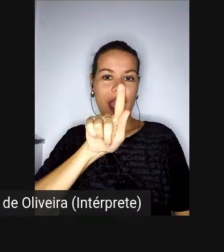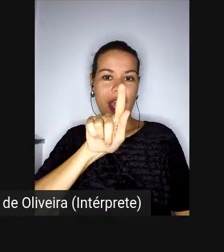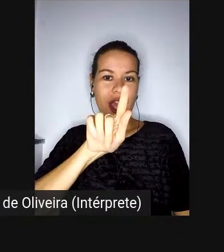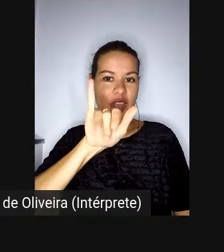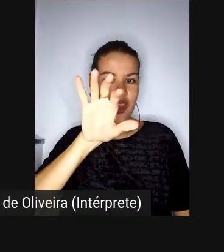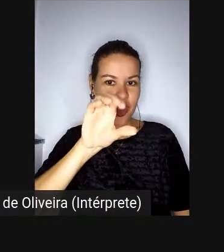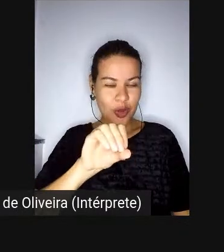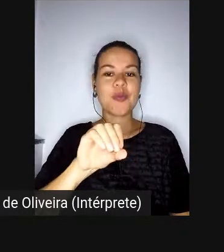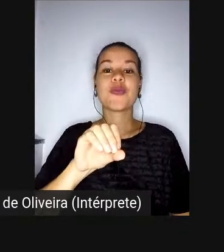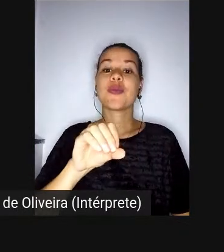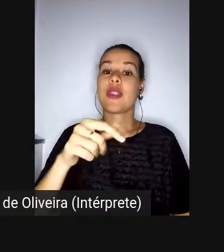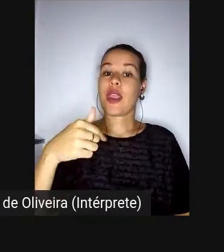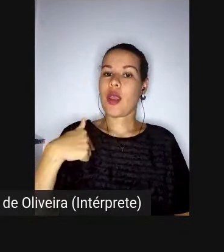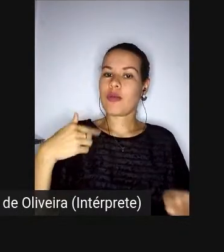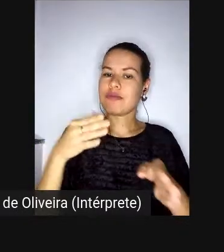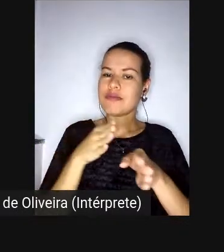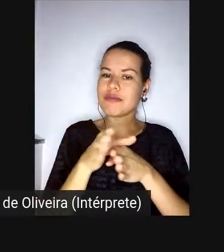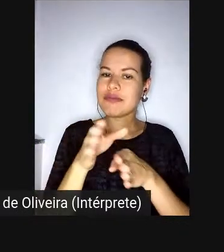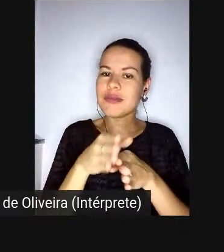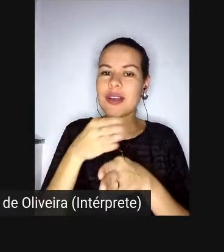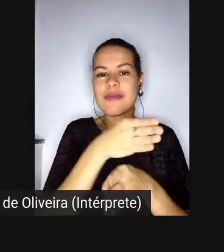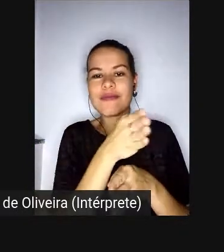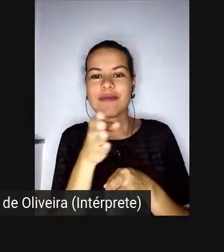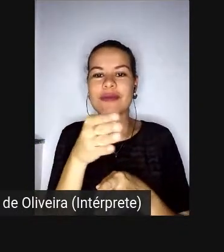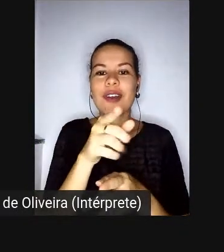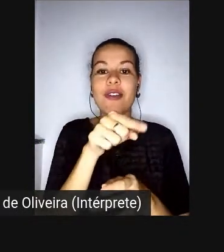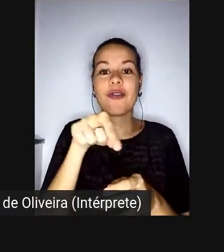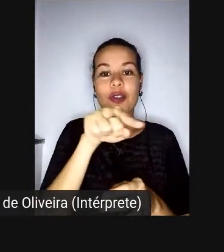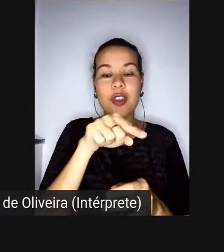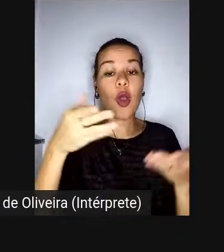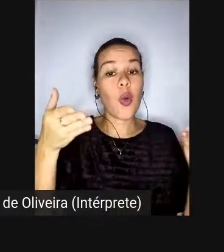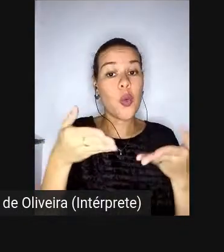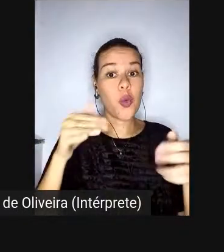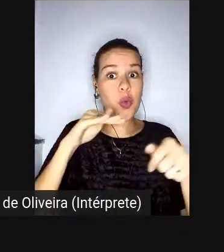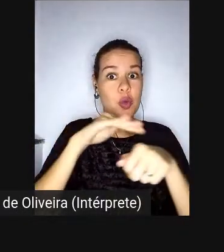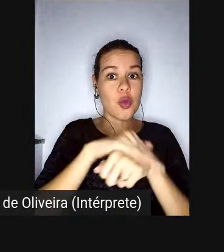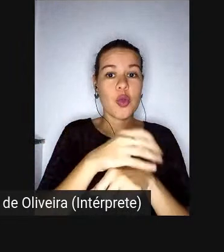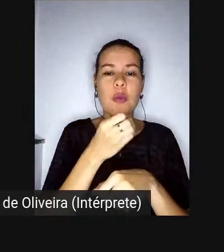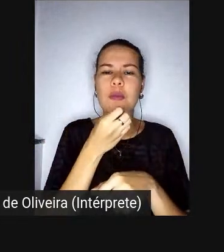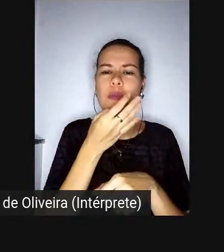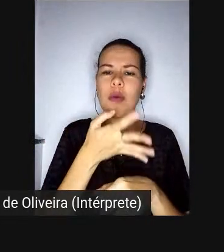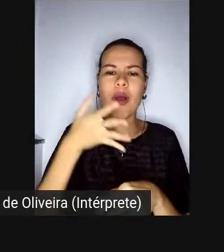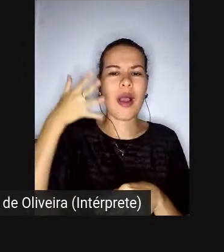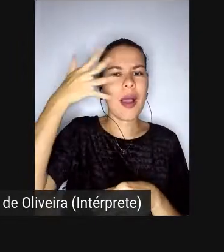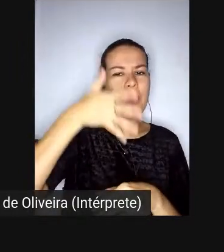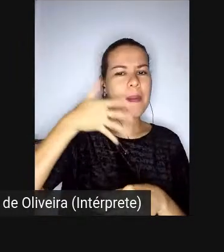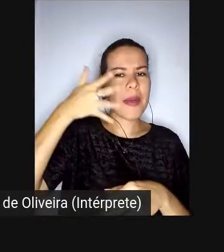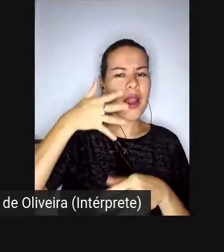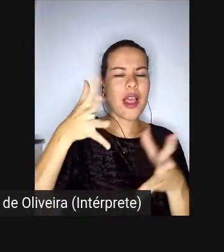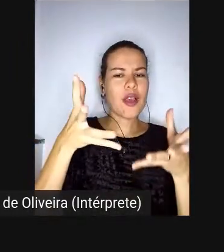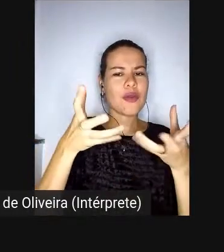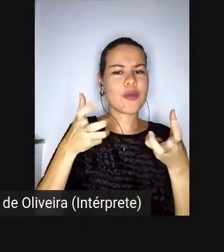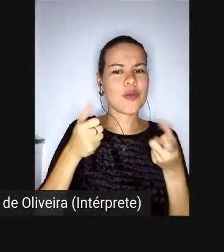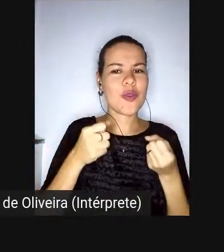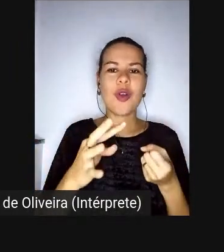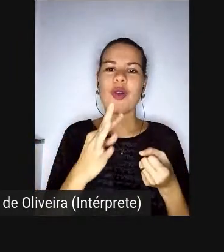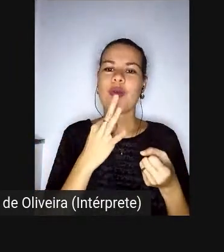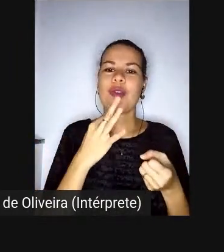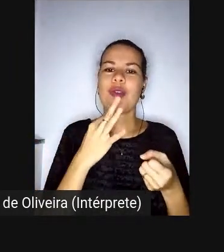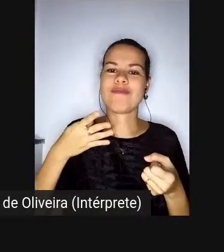aprendizado e muitas informações e acima de tudo da aquisição de conhecimentos que vão ser importantes para toda a nossa vida